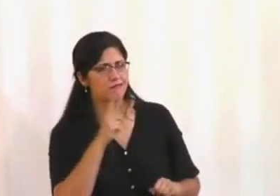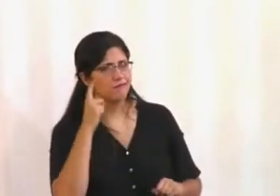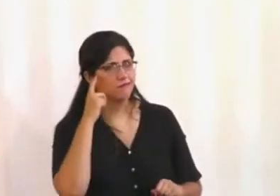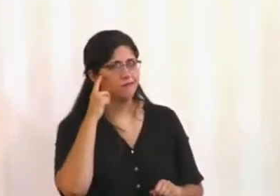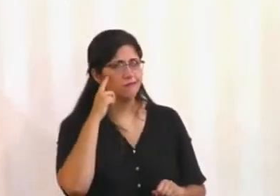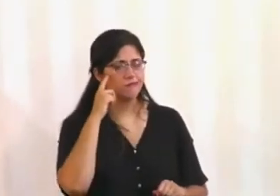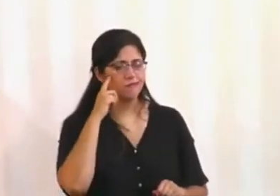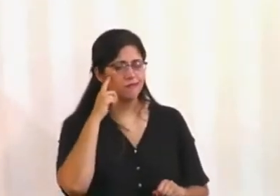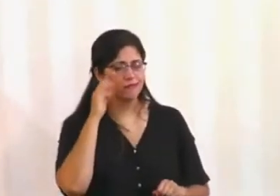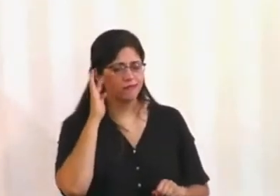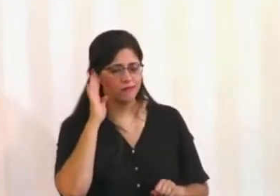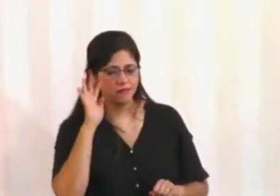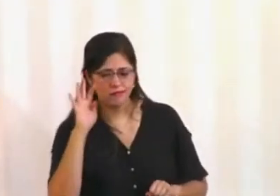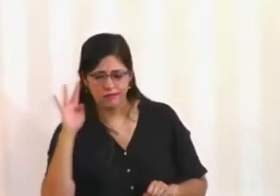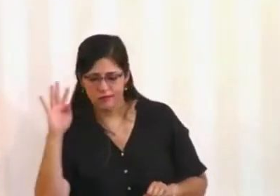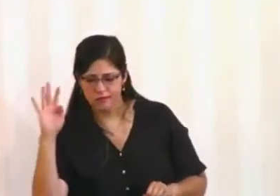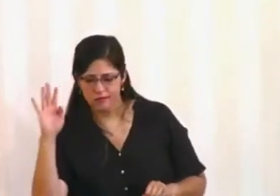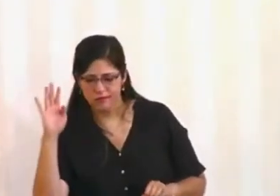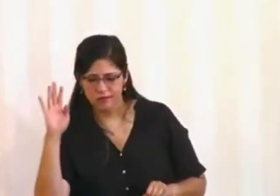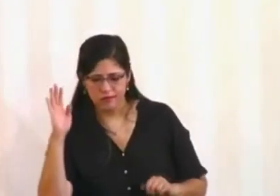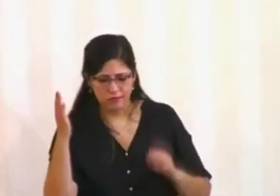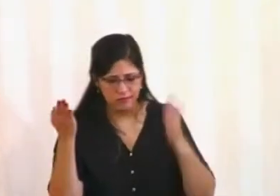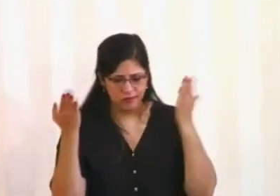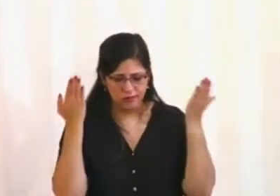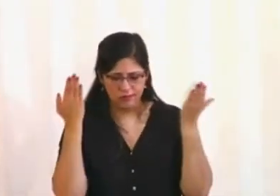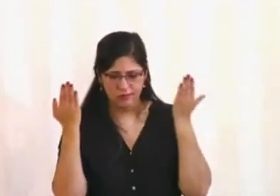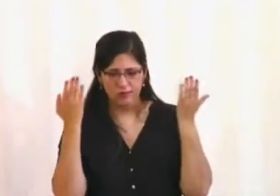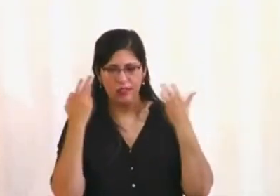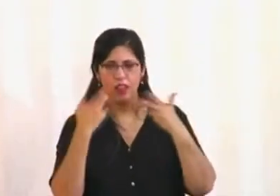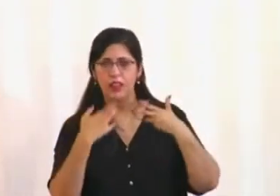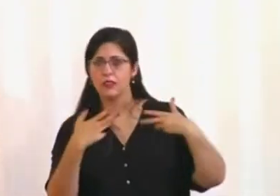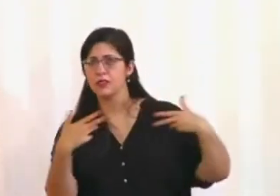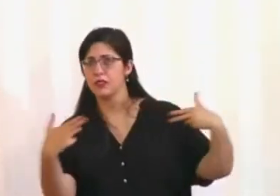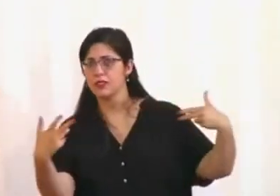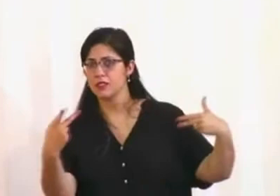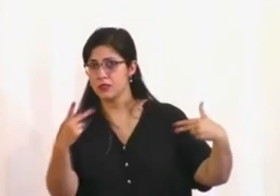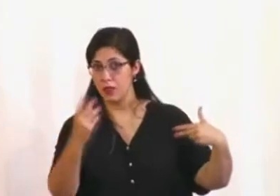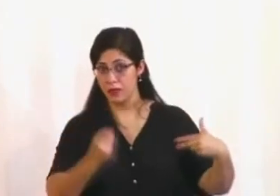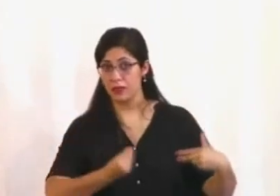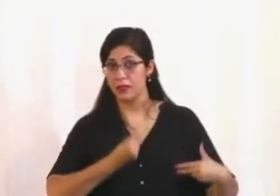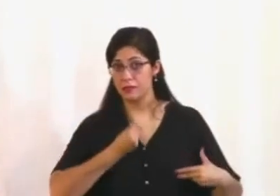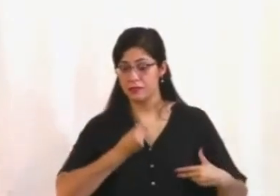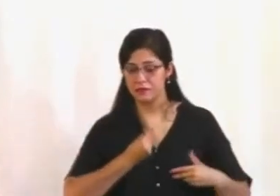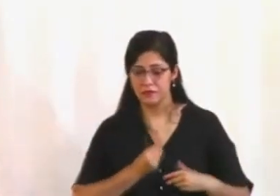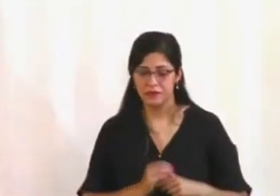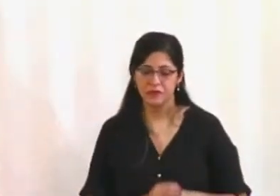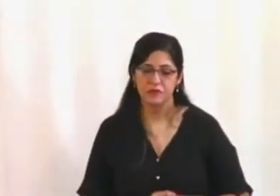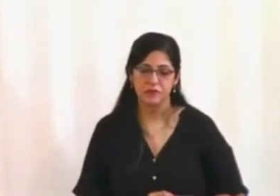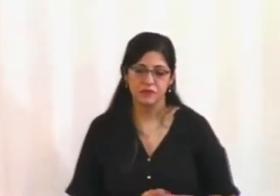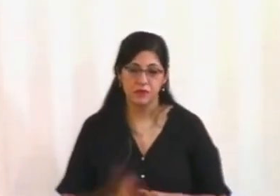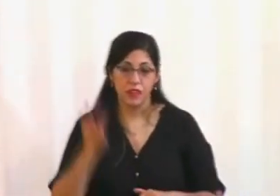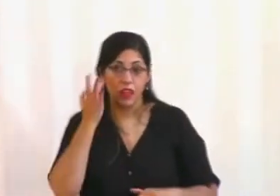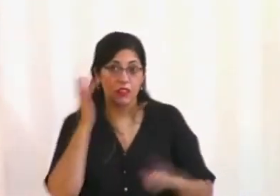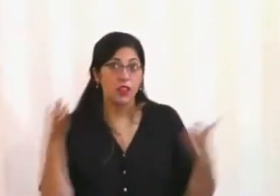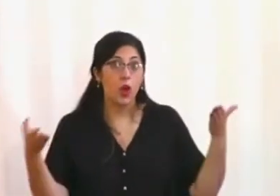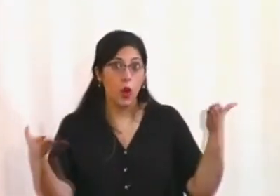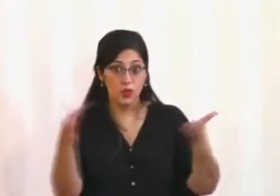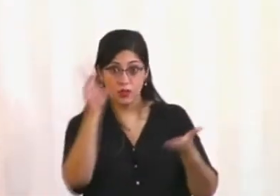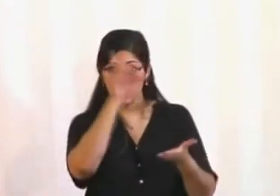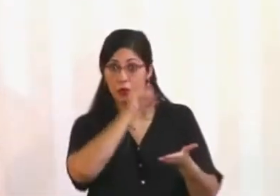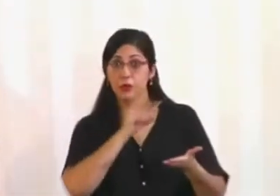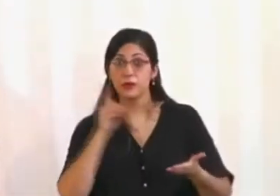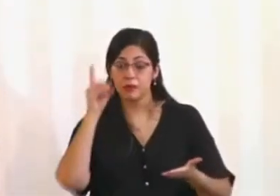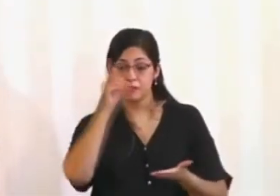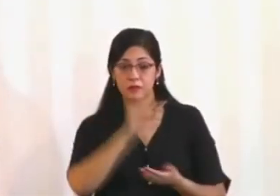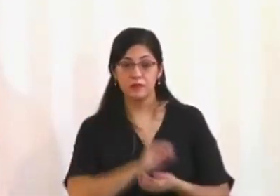descansar, para refletir. Não sei se é o seu momento agora, nesse domingo. Não sei se você